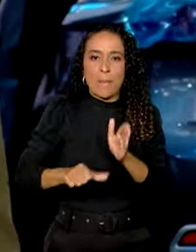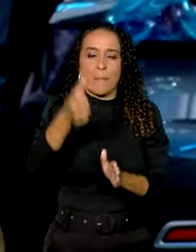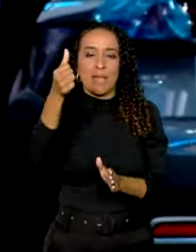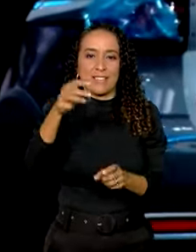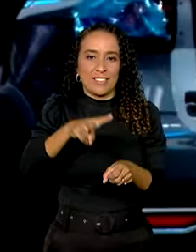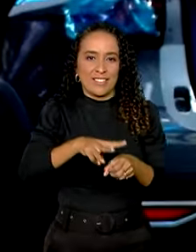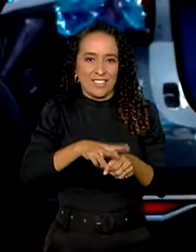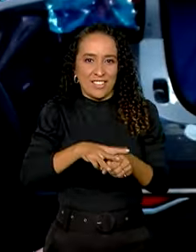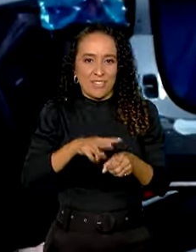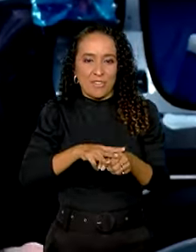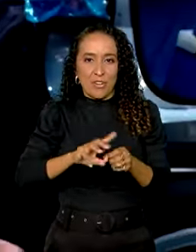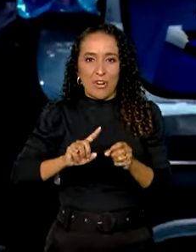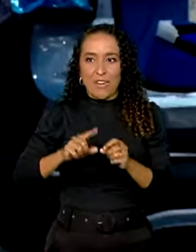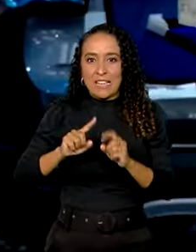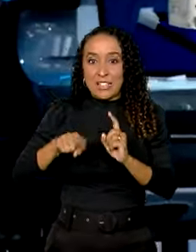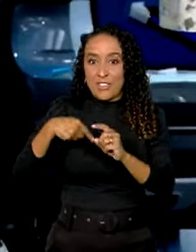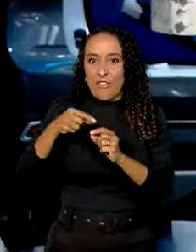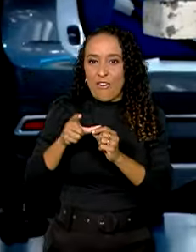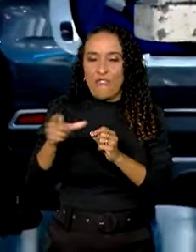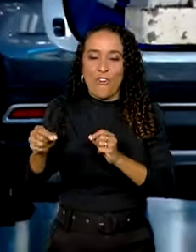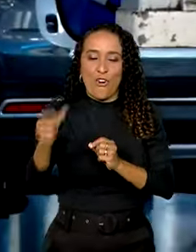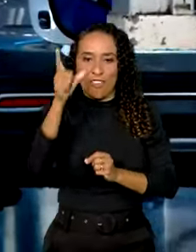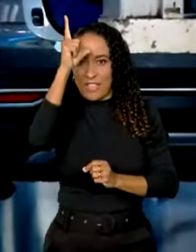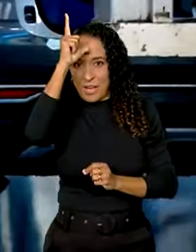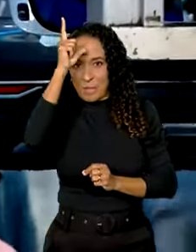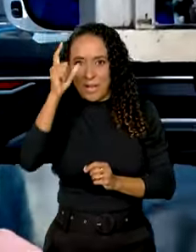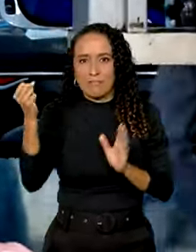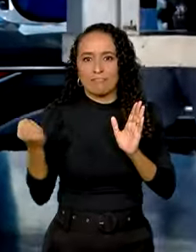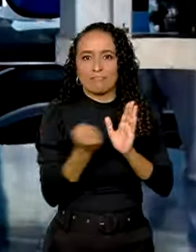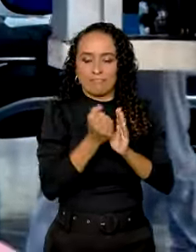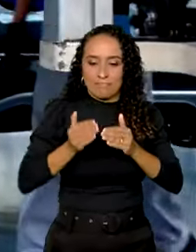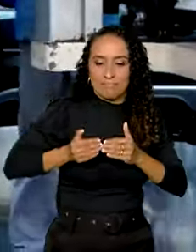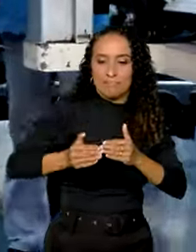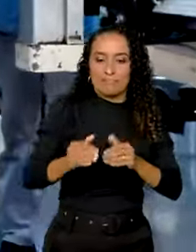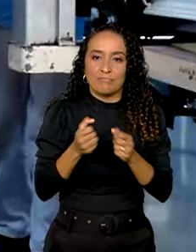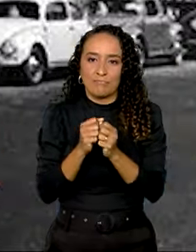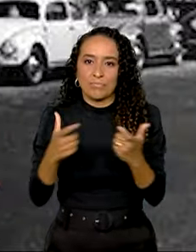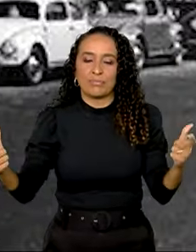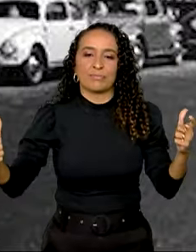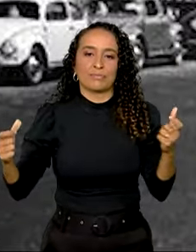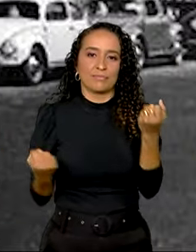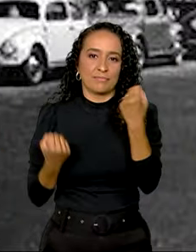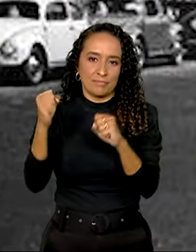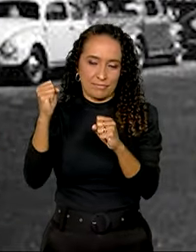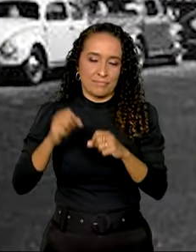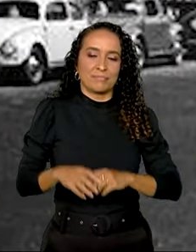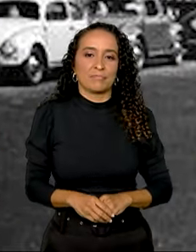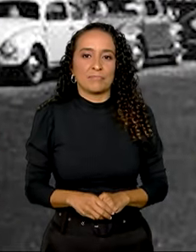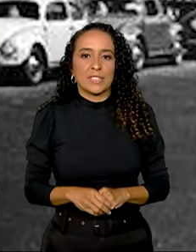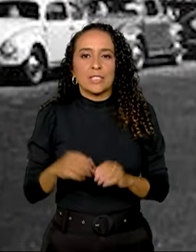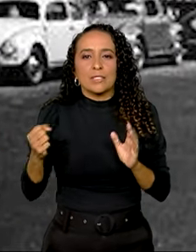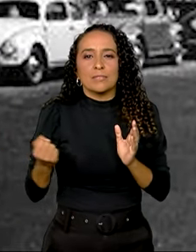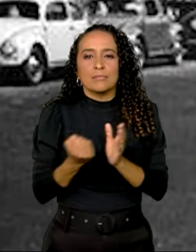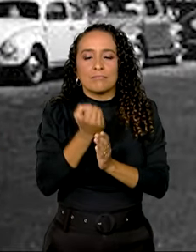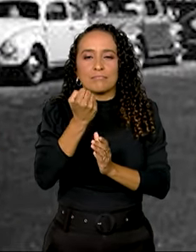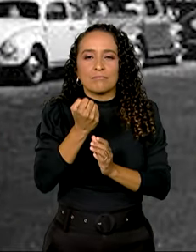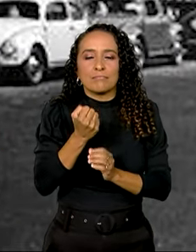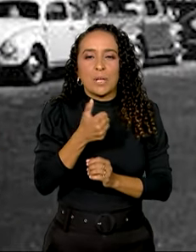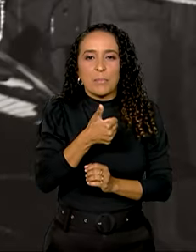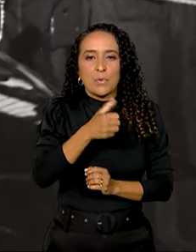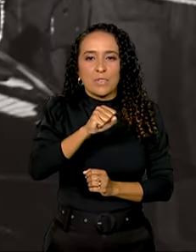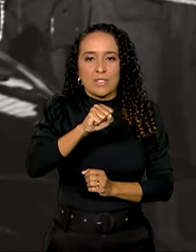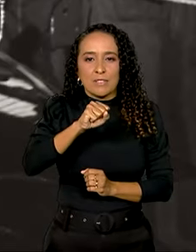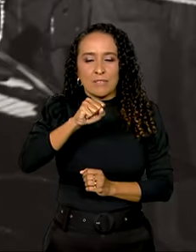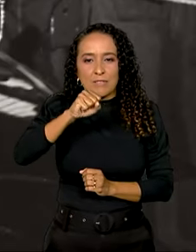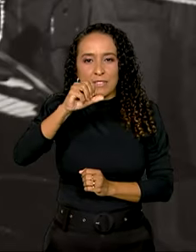da Volkswagen fora da Alemanha e marcou o início da expansão global da companhia. Na inauguração, em